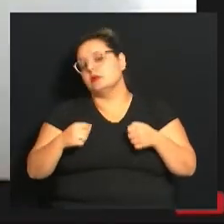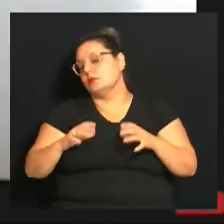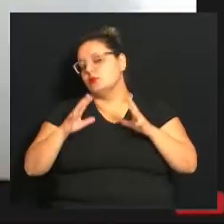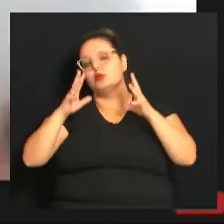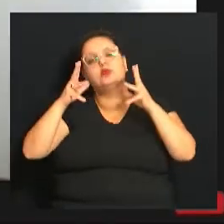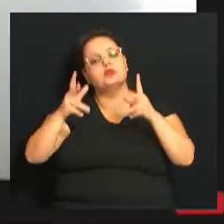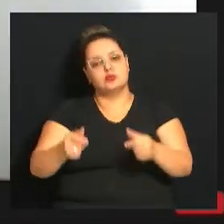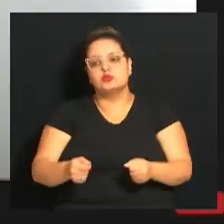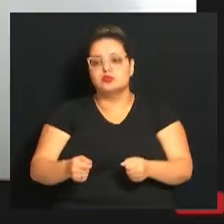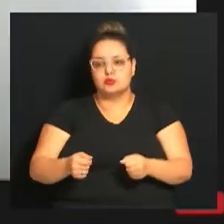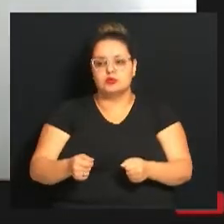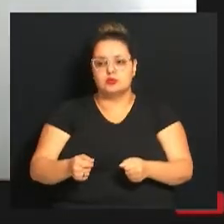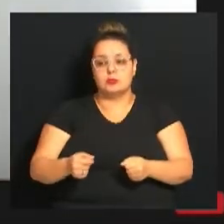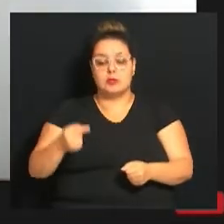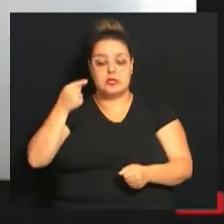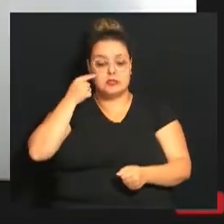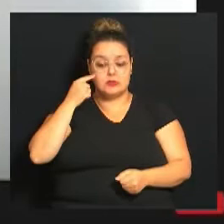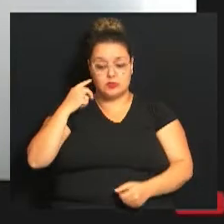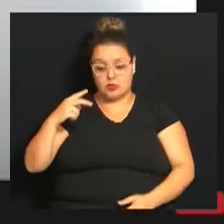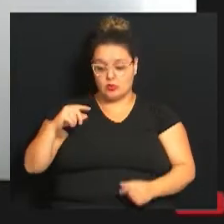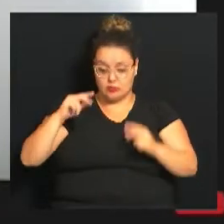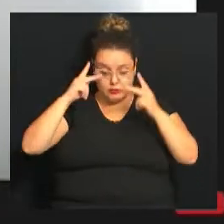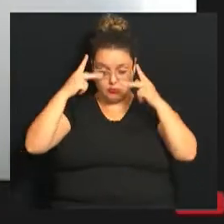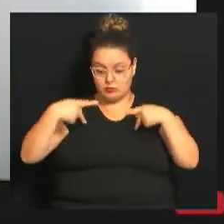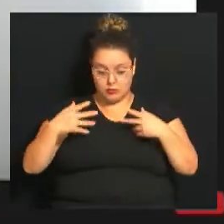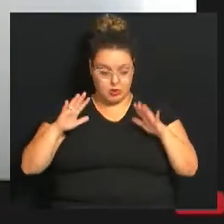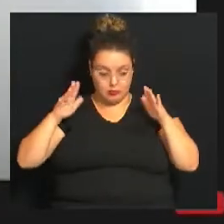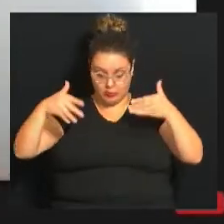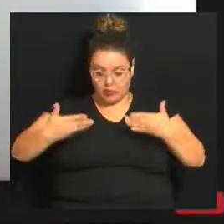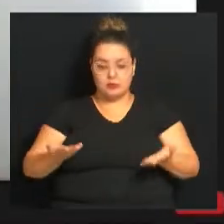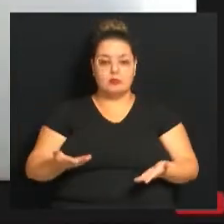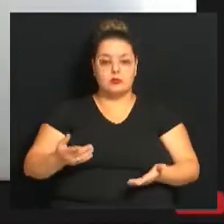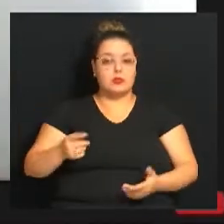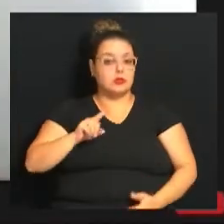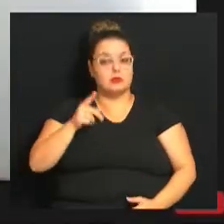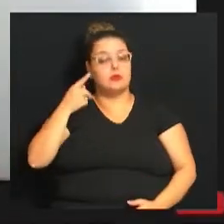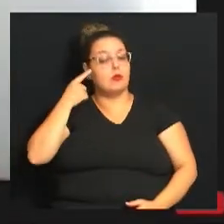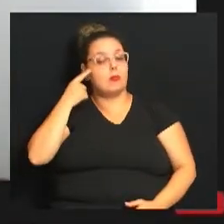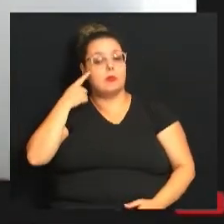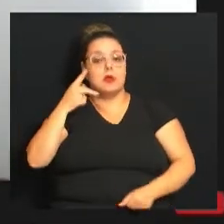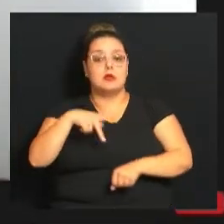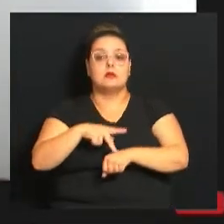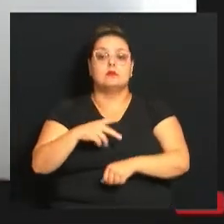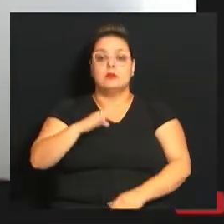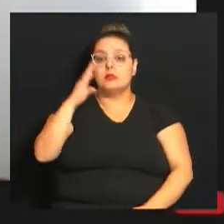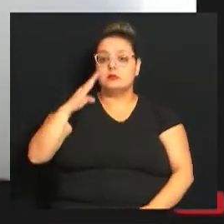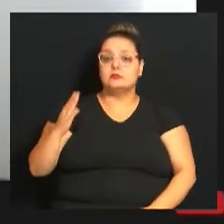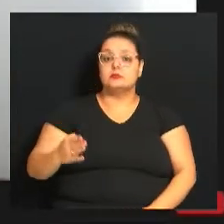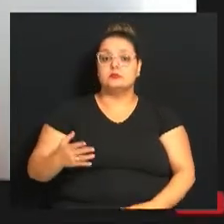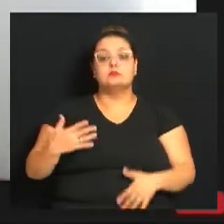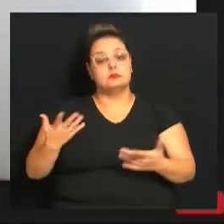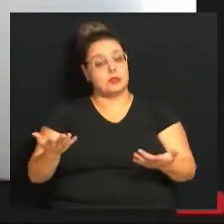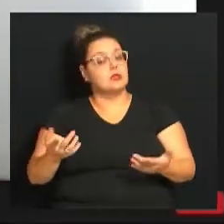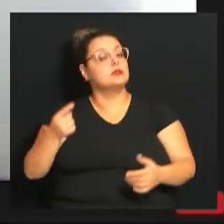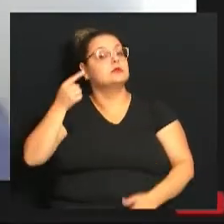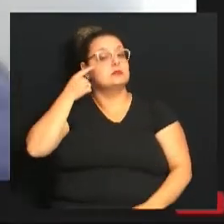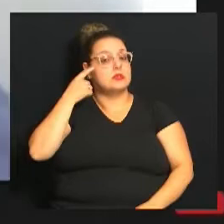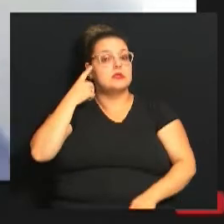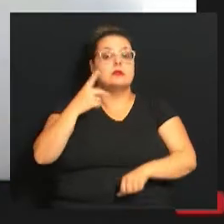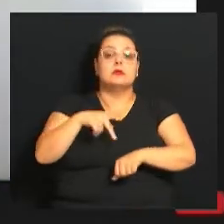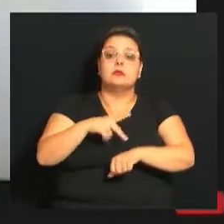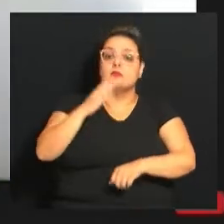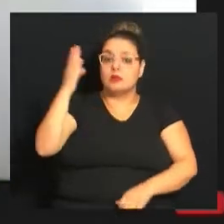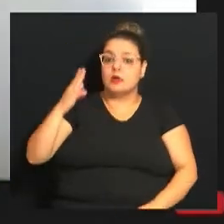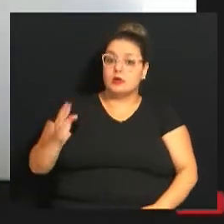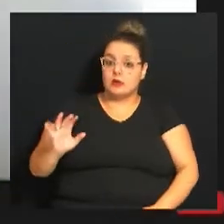nossa bolha, porque senão a gente não vai pensar no nosso país, né? Mas pensando no país, sim, porque eu vejo isso acontecendo na